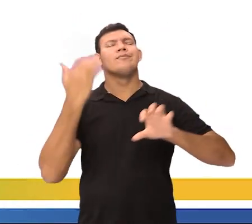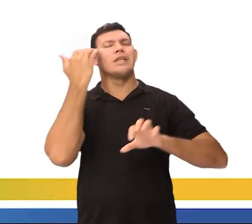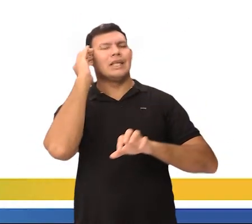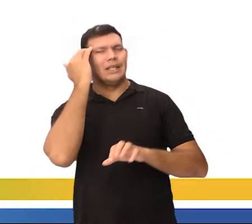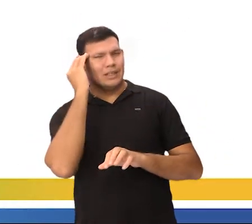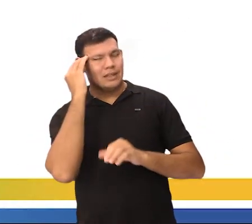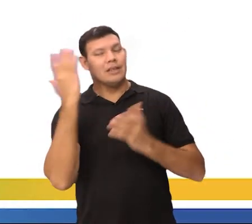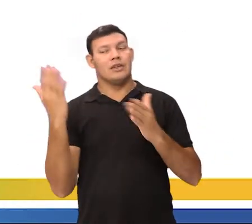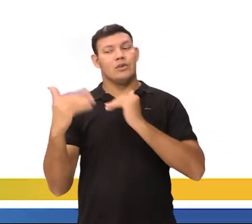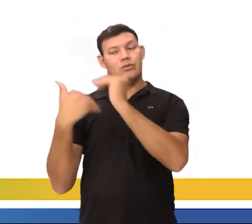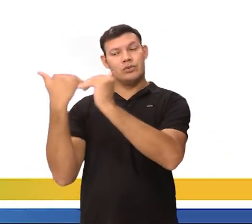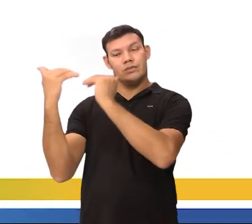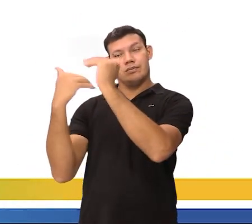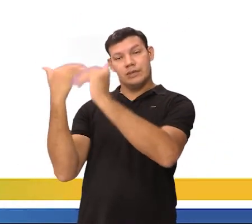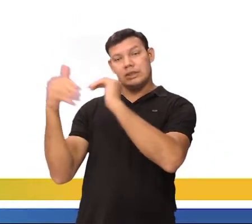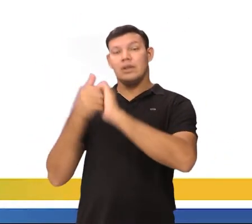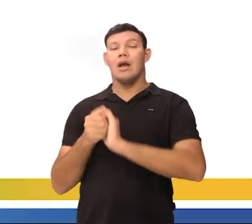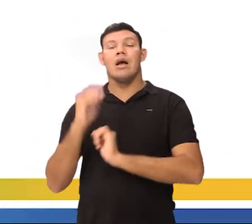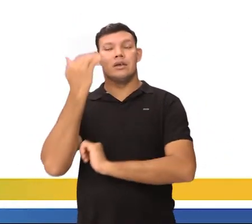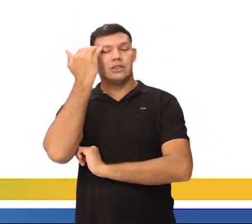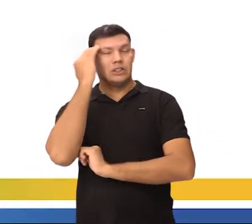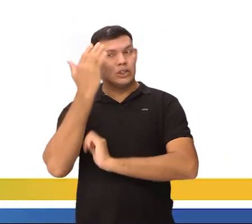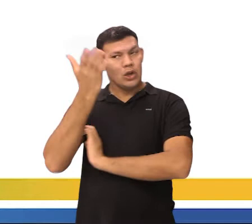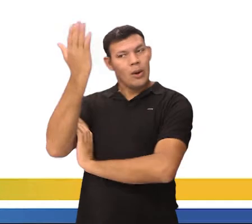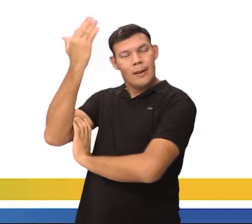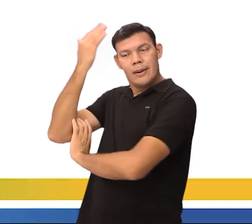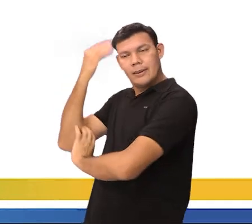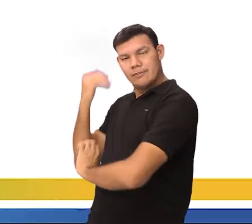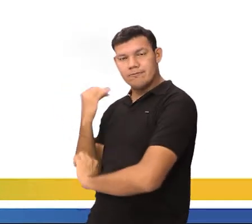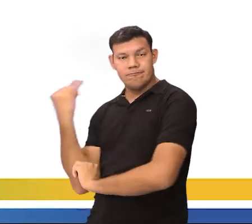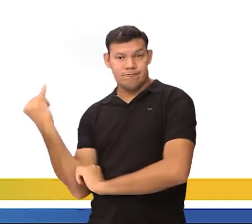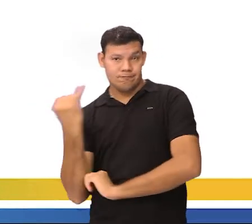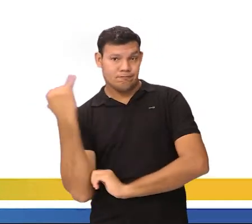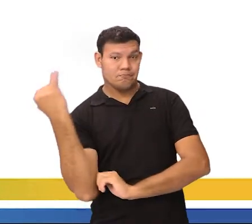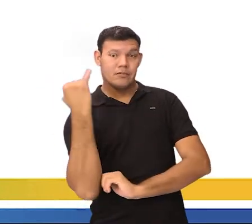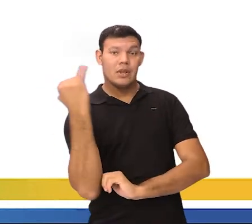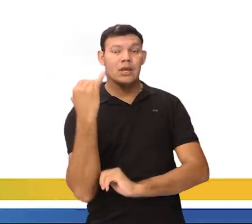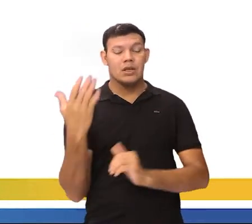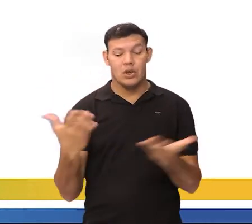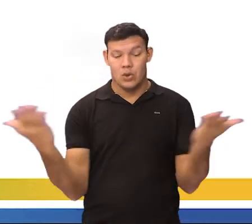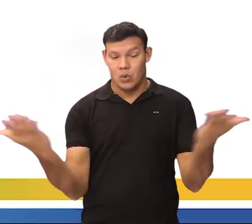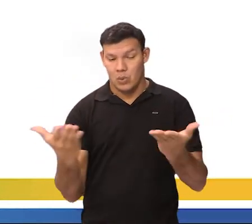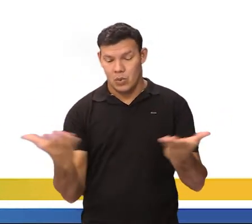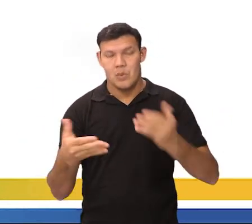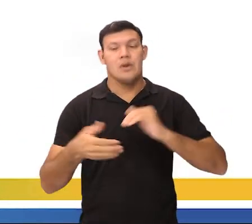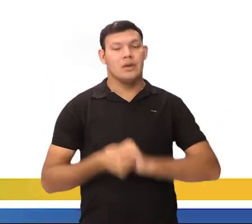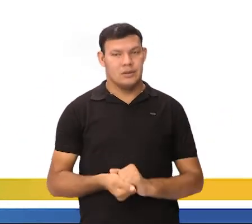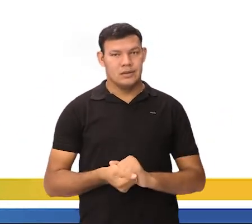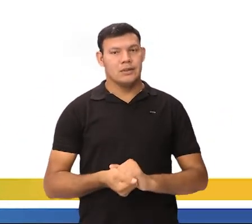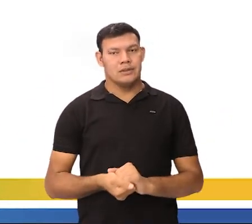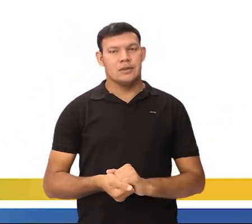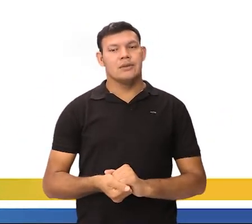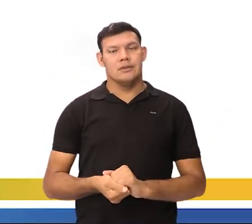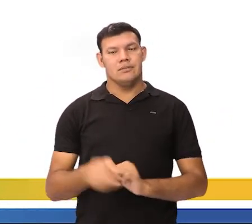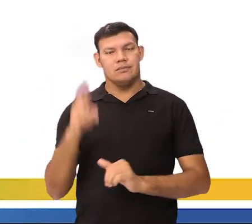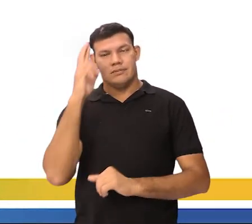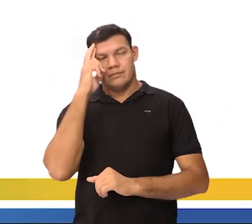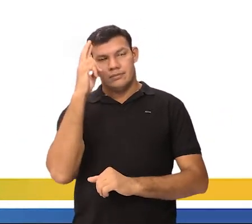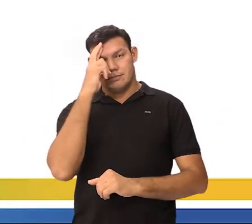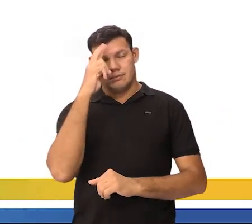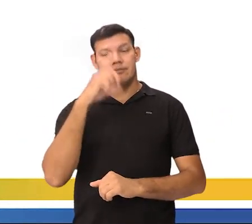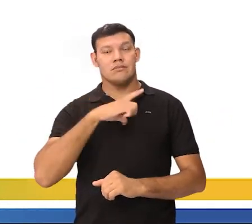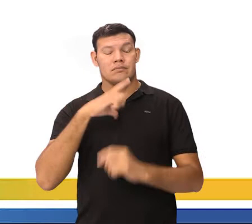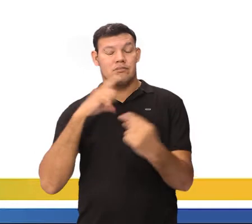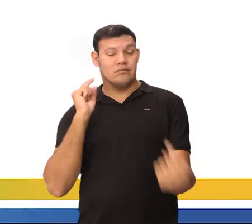de desenvolvimento. Entender o passado também é importante para compreender o presente, certo? Então a história também tem